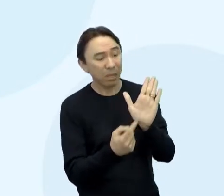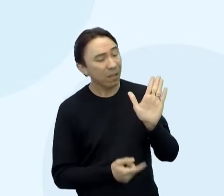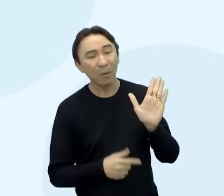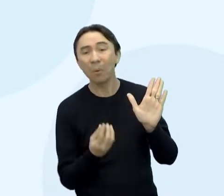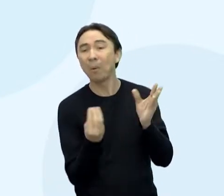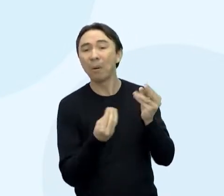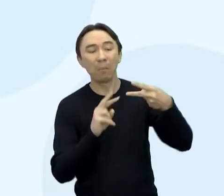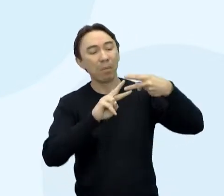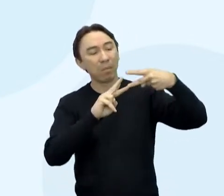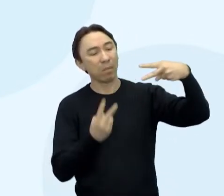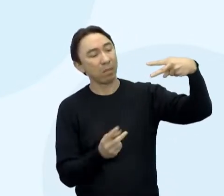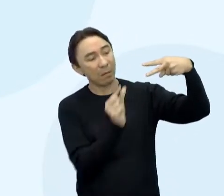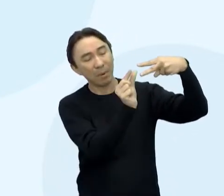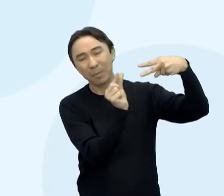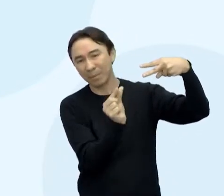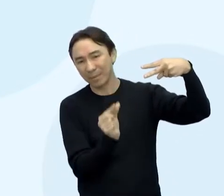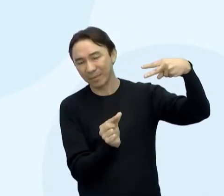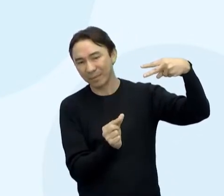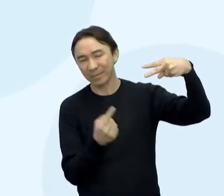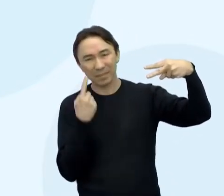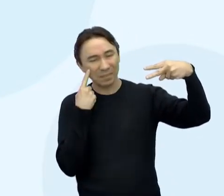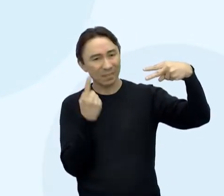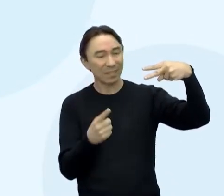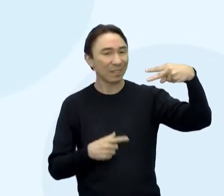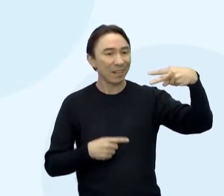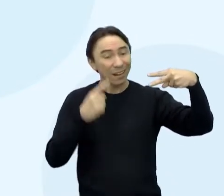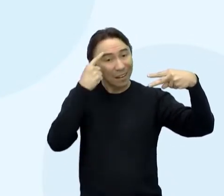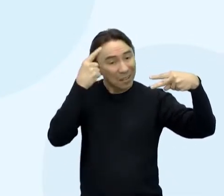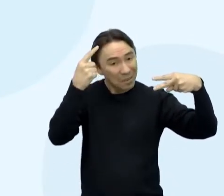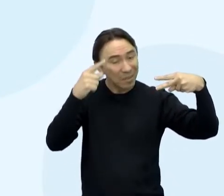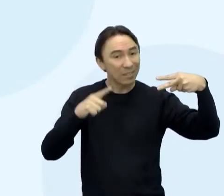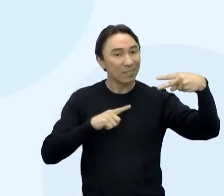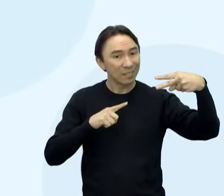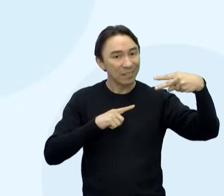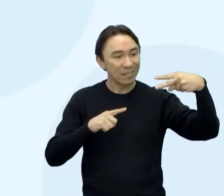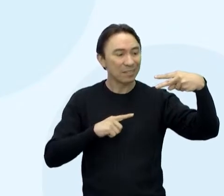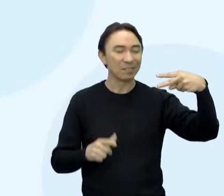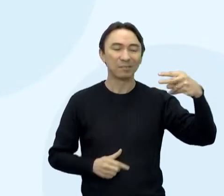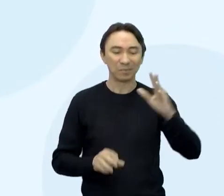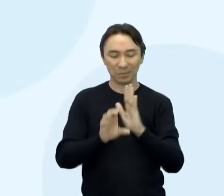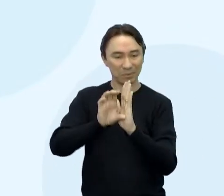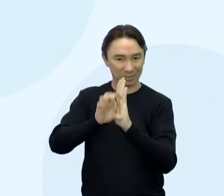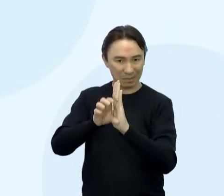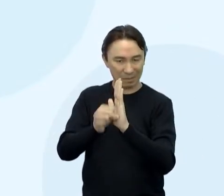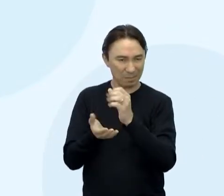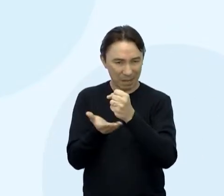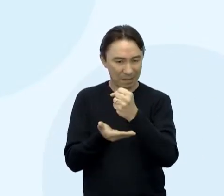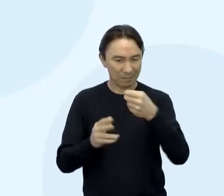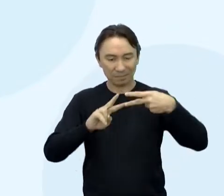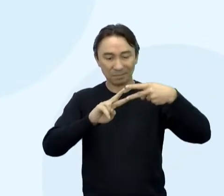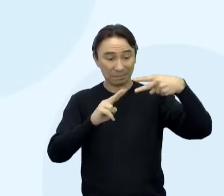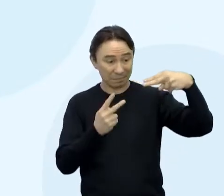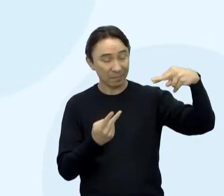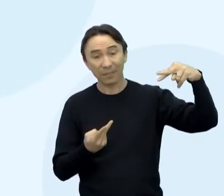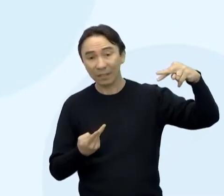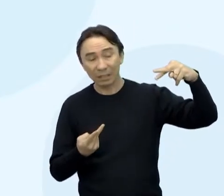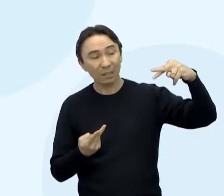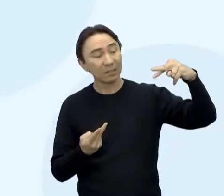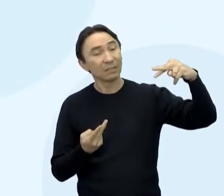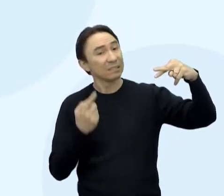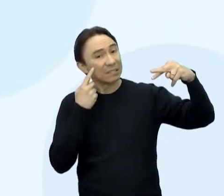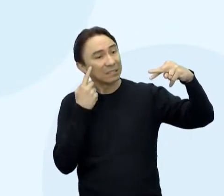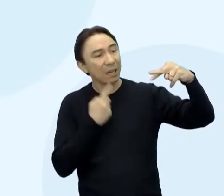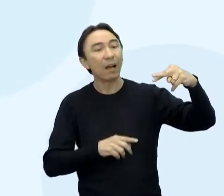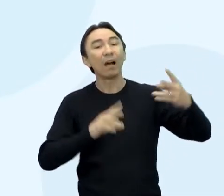né? Então, se vocês se lembrarem dos conceitos básicos de genética, a gente pode determinar como que vai ser